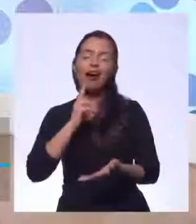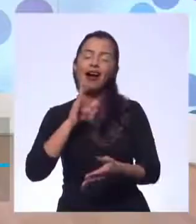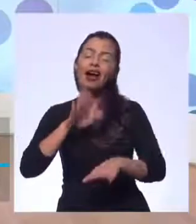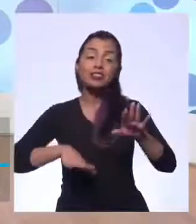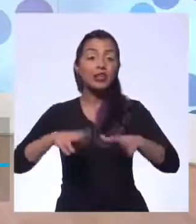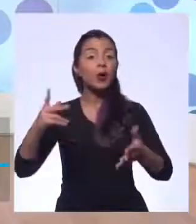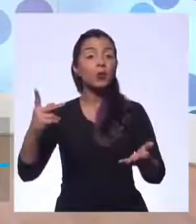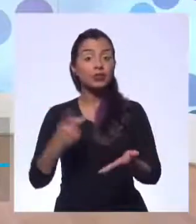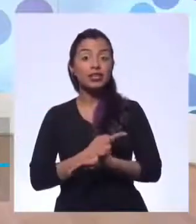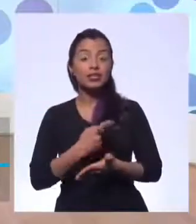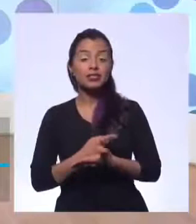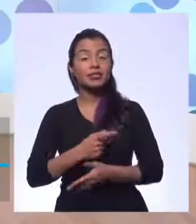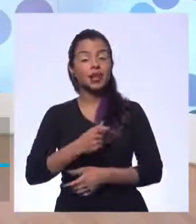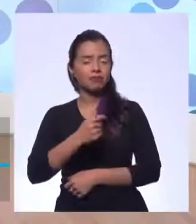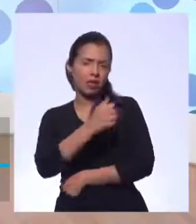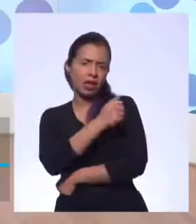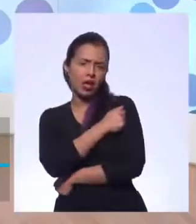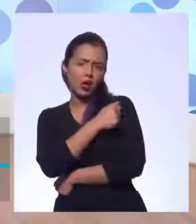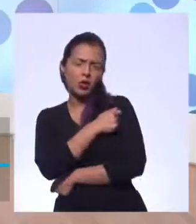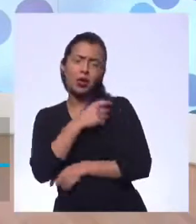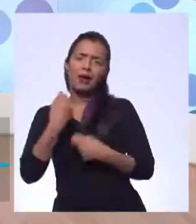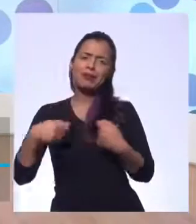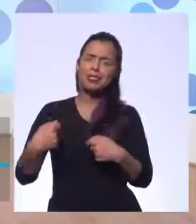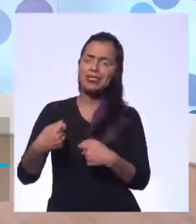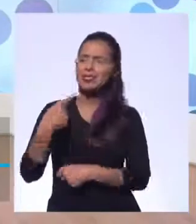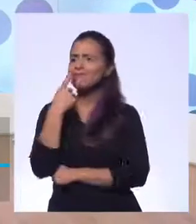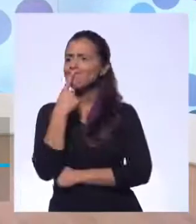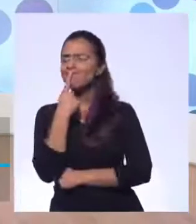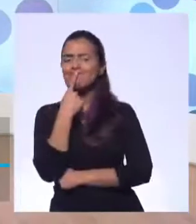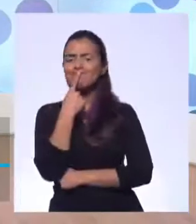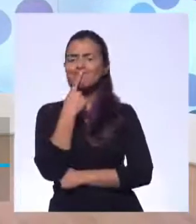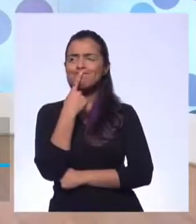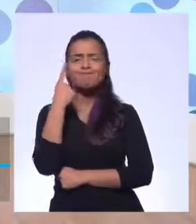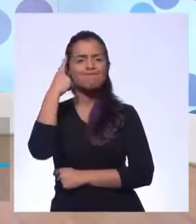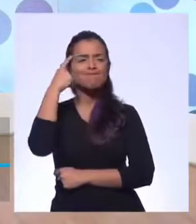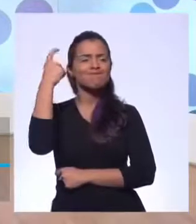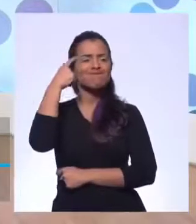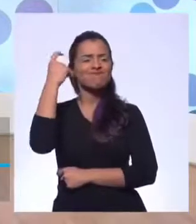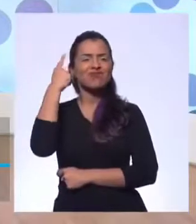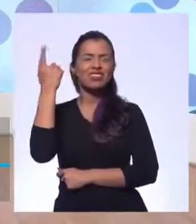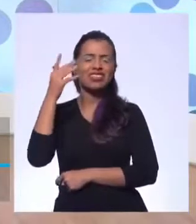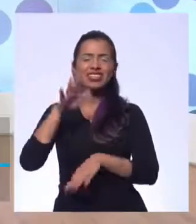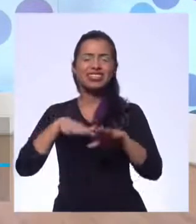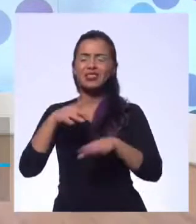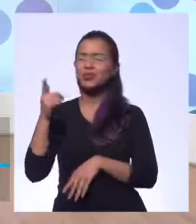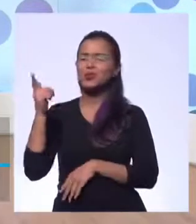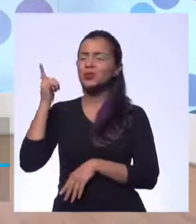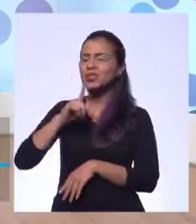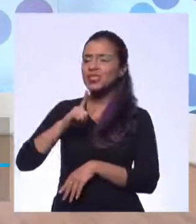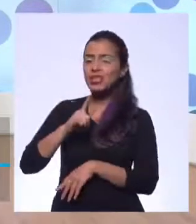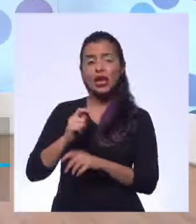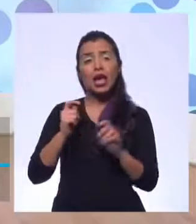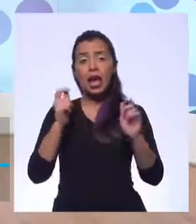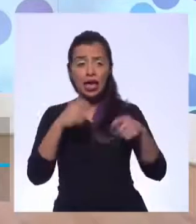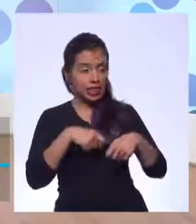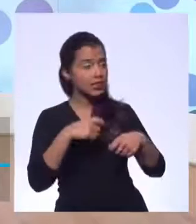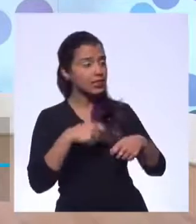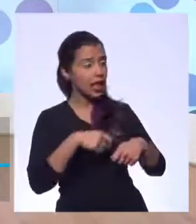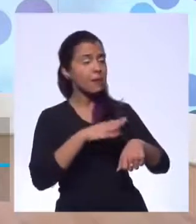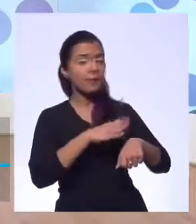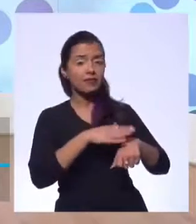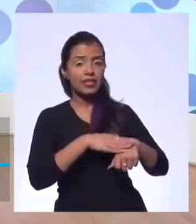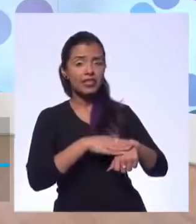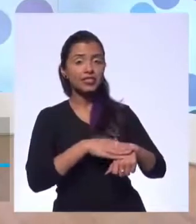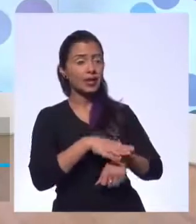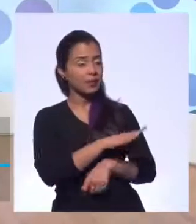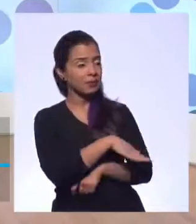têm inspiração. Vocês podem usar a intertextualidade como e deixou um bom o artifício. texto até mais atraente, interessante para as pessoas da idade